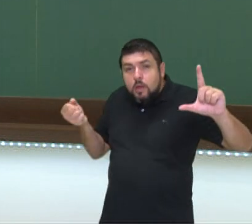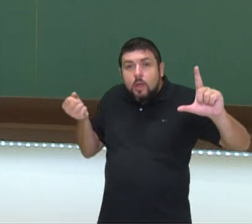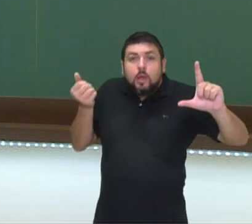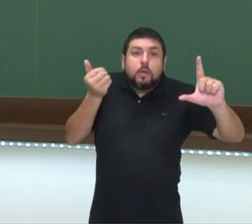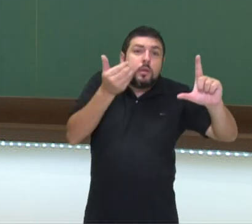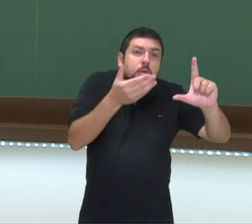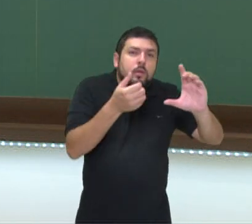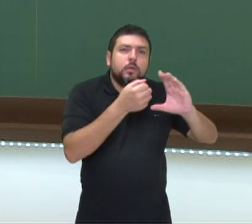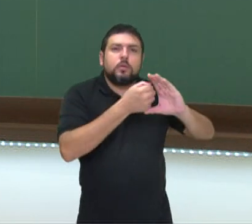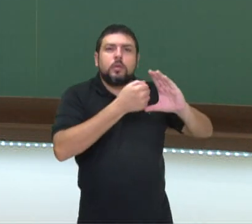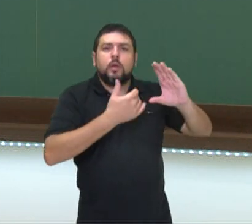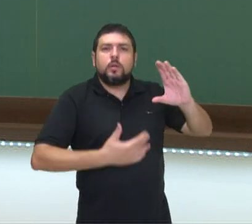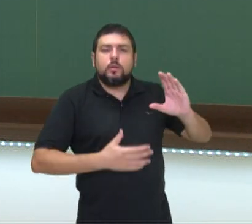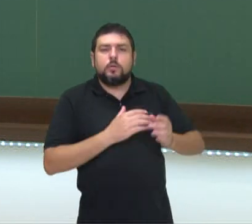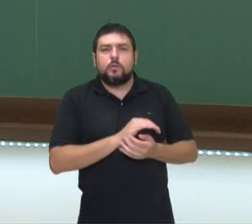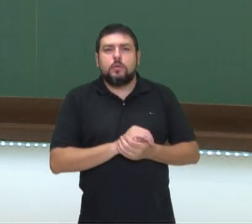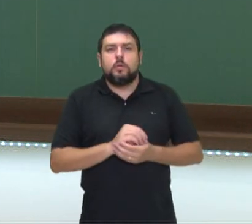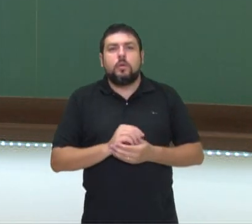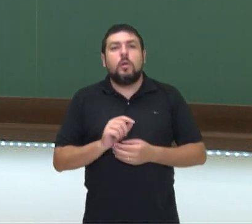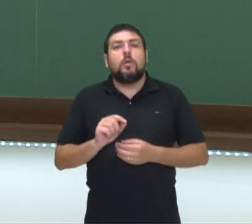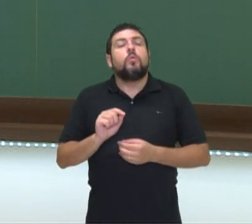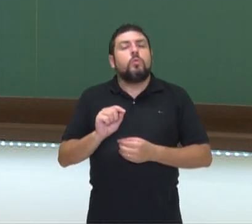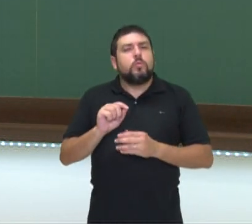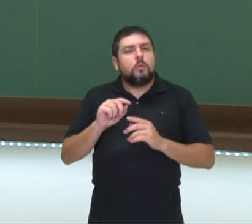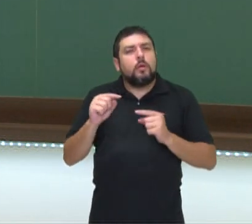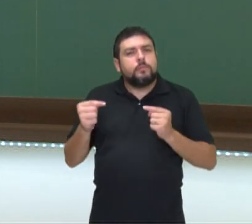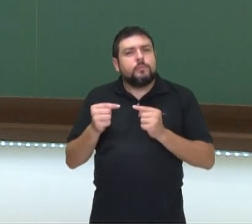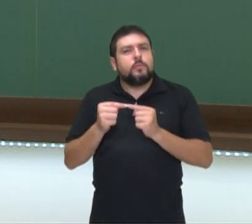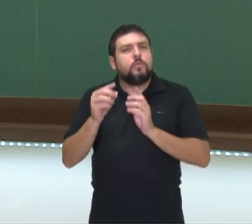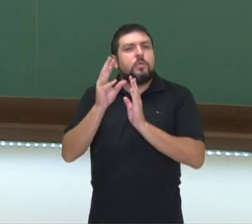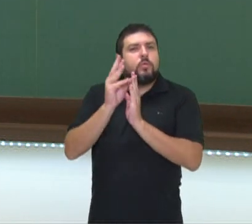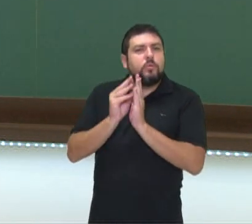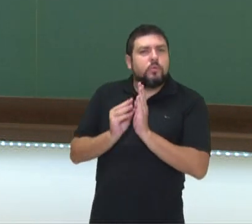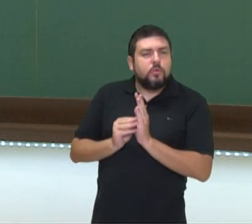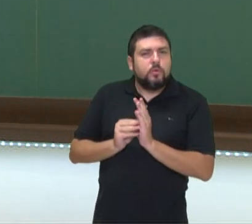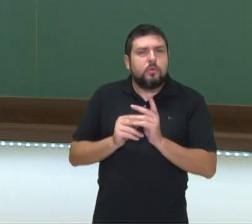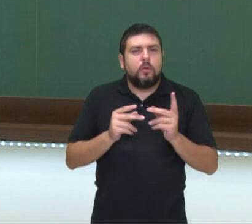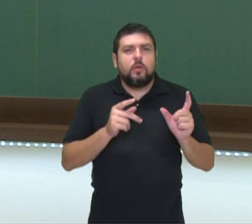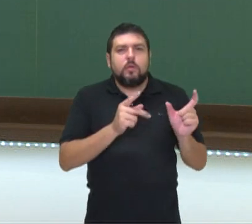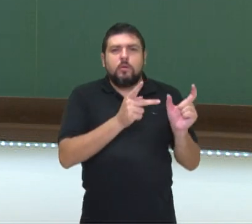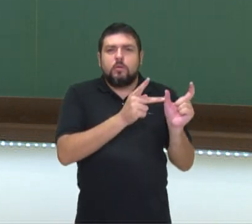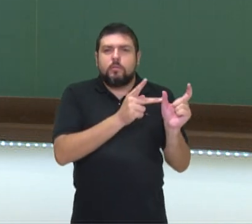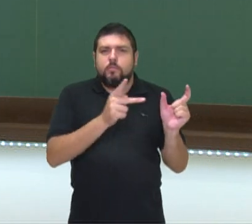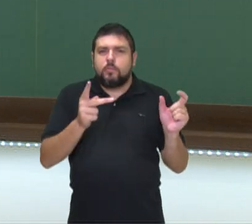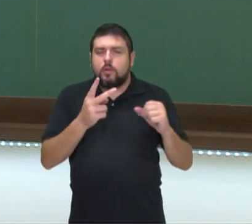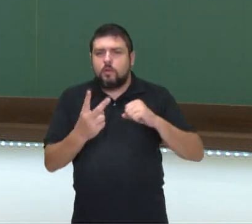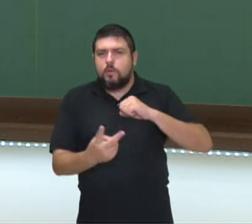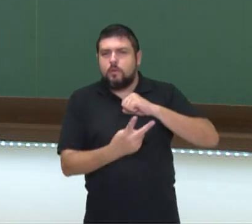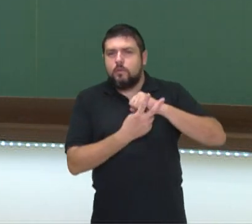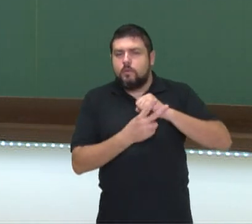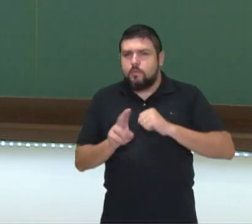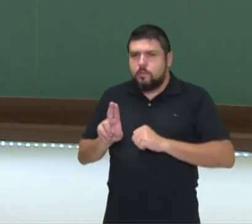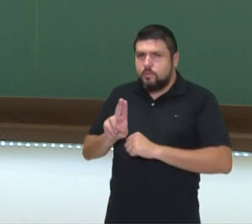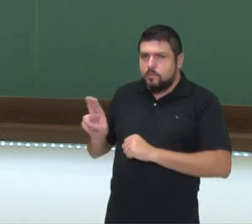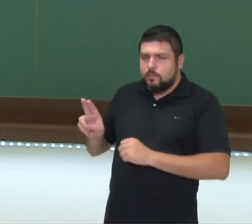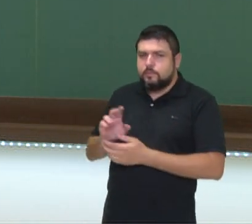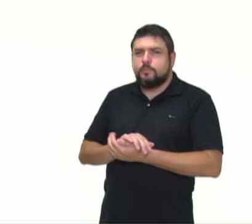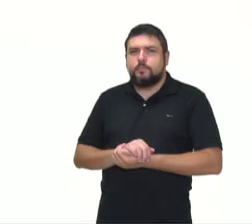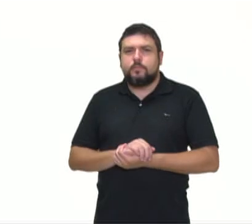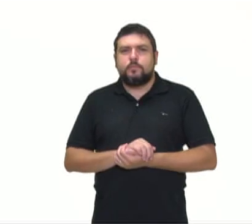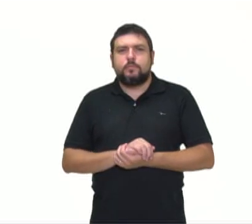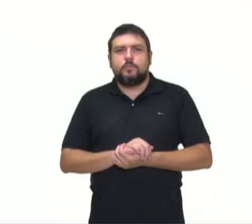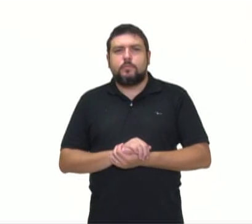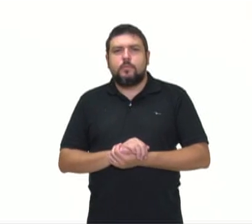predicados nominais, verbais e também verbo-nominais. Vejamos o exercício de número 1. O